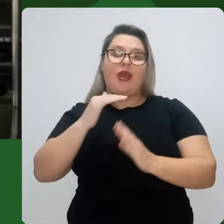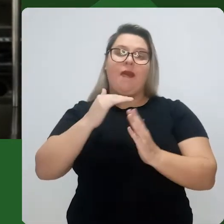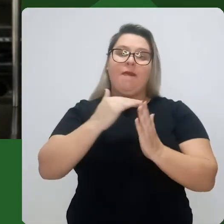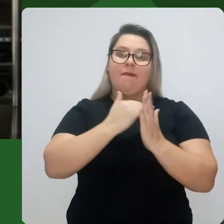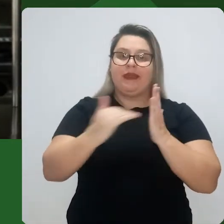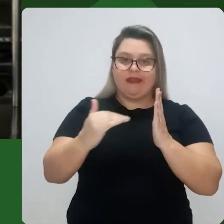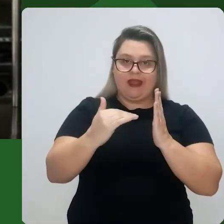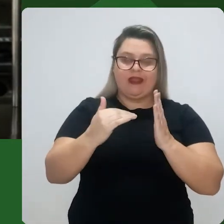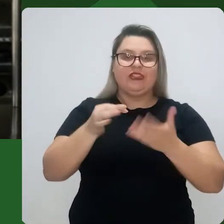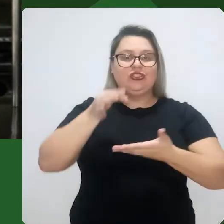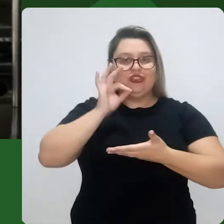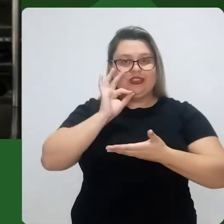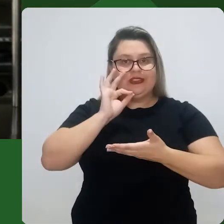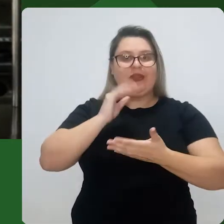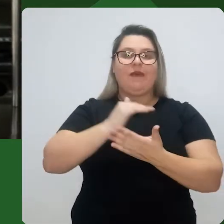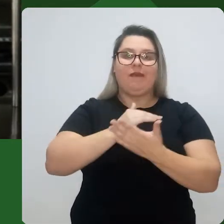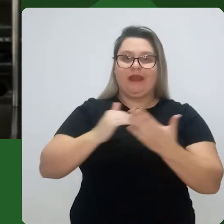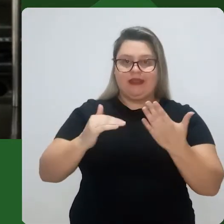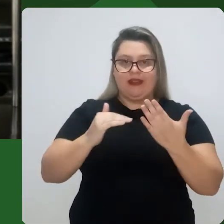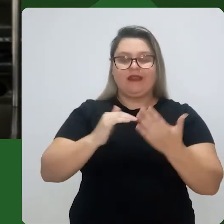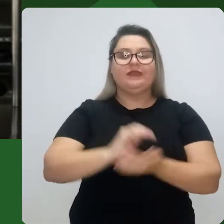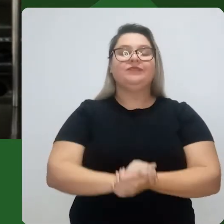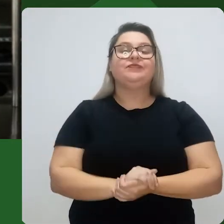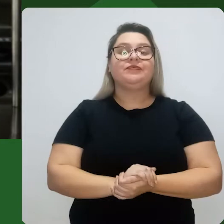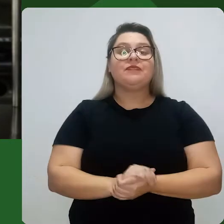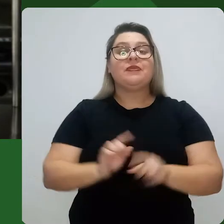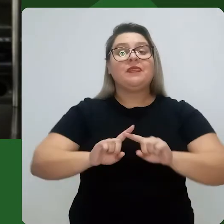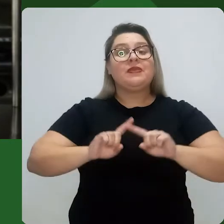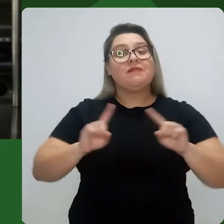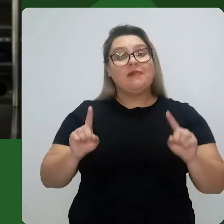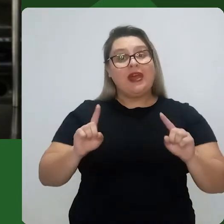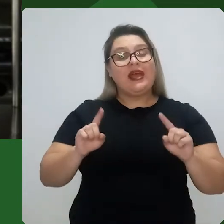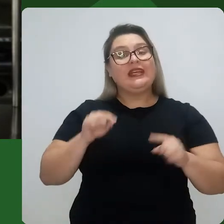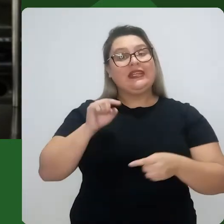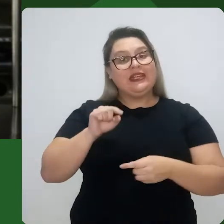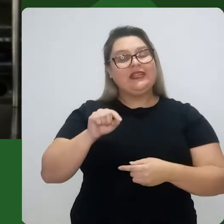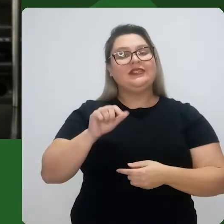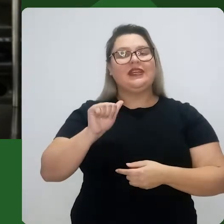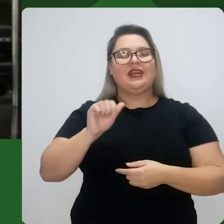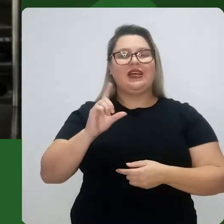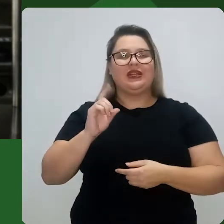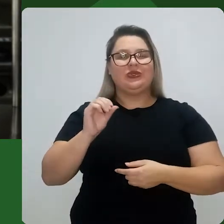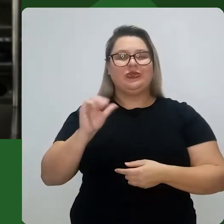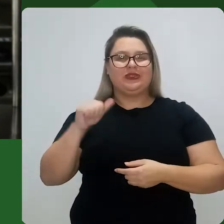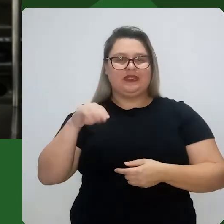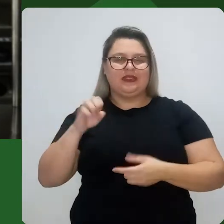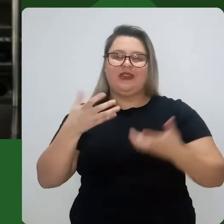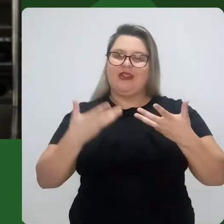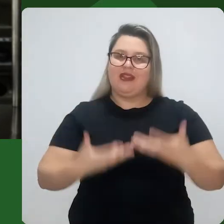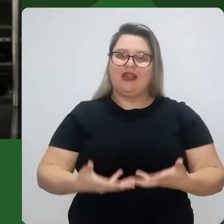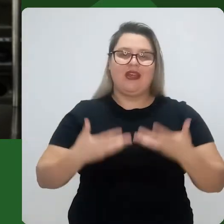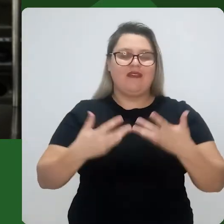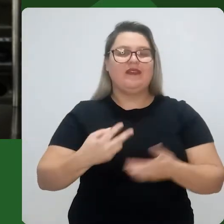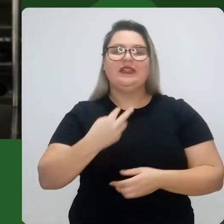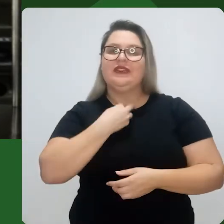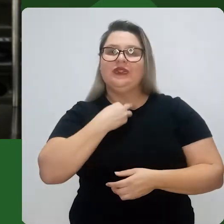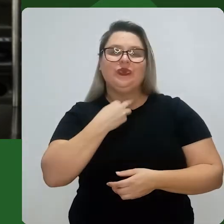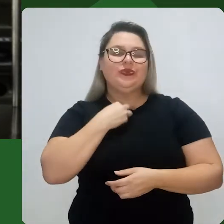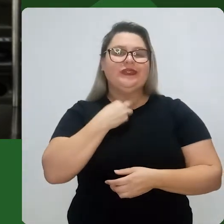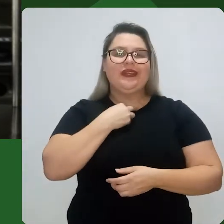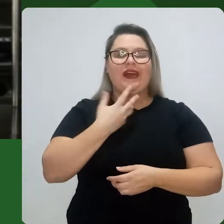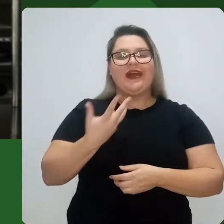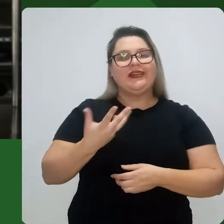gente vai usar meia xícara de açúcar. Agora, esse adoçante ele é muito leve, então não dá